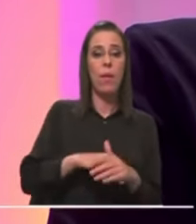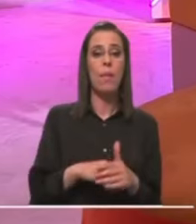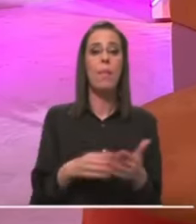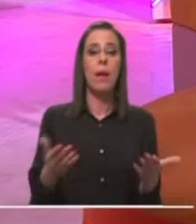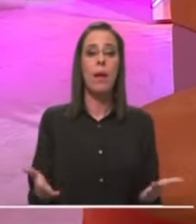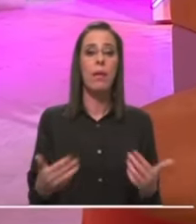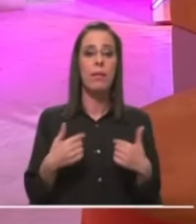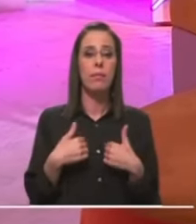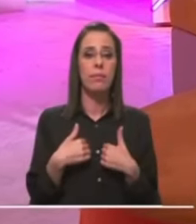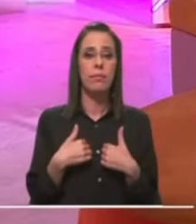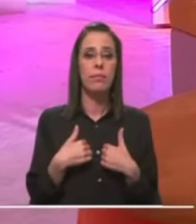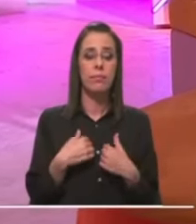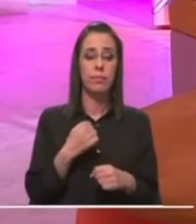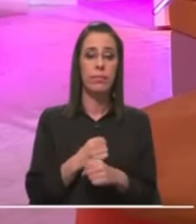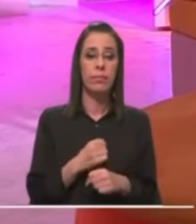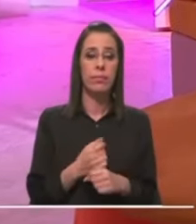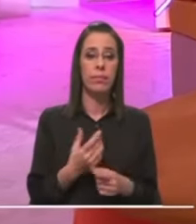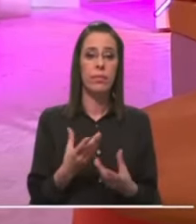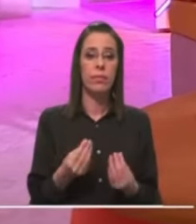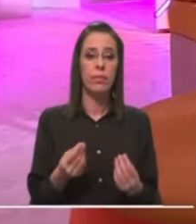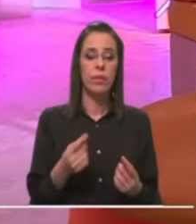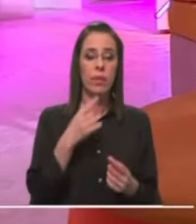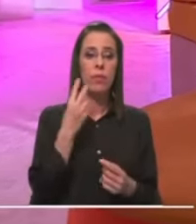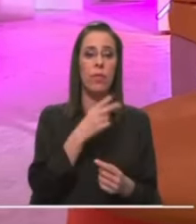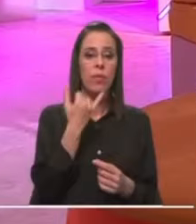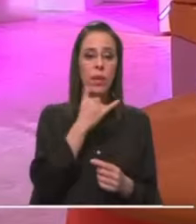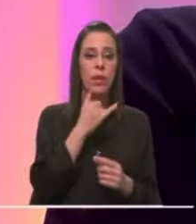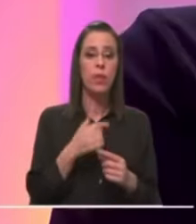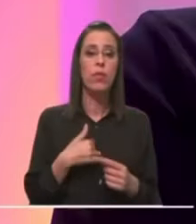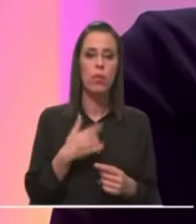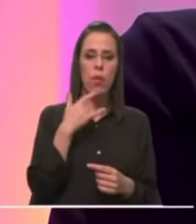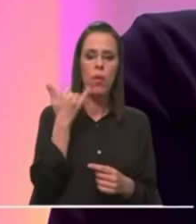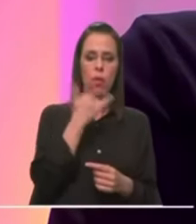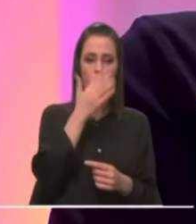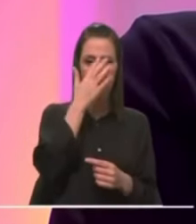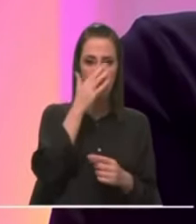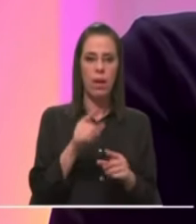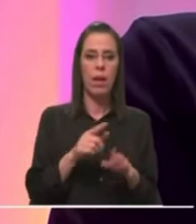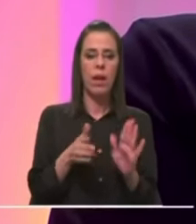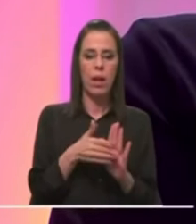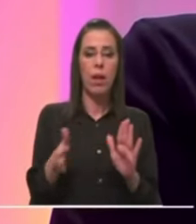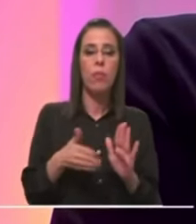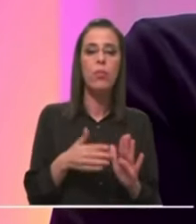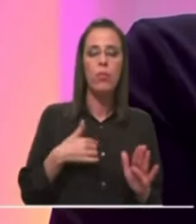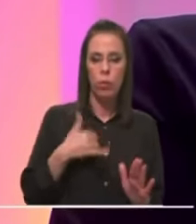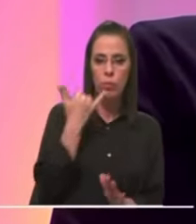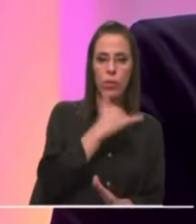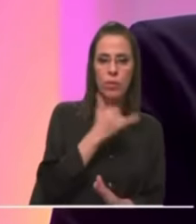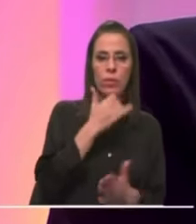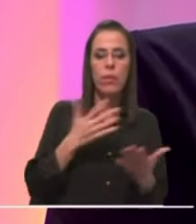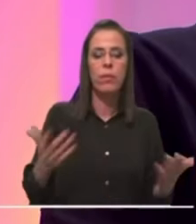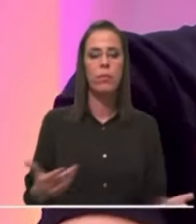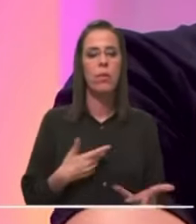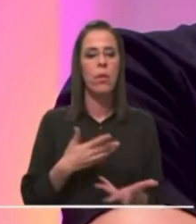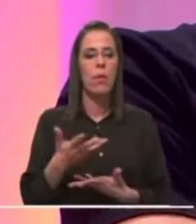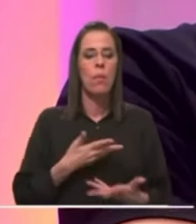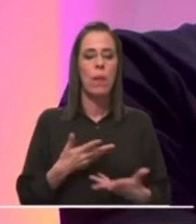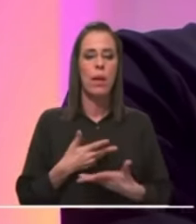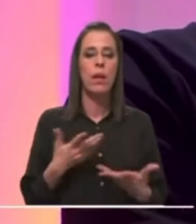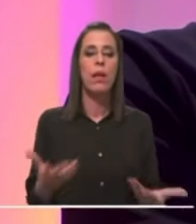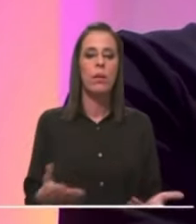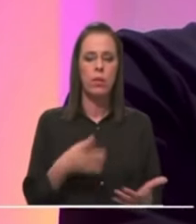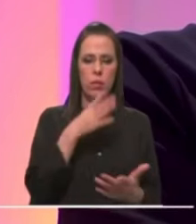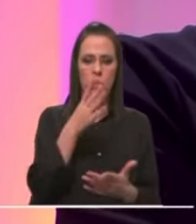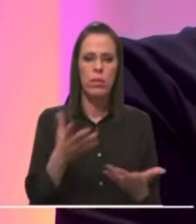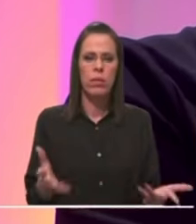onde eu H trabalhei também muito sim sim sim Essa época assim fomos tive tive uma relação